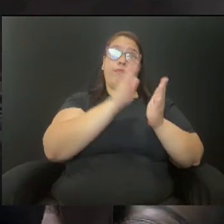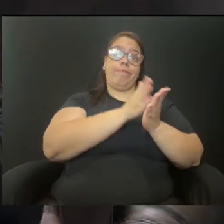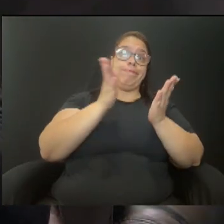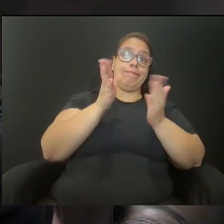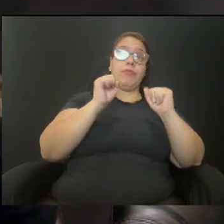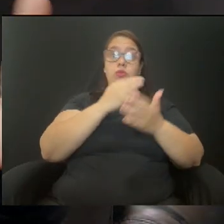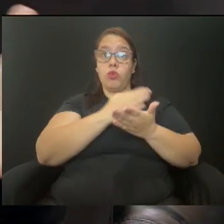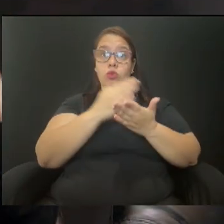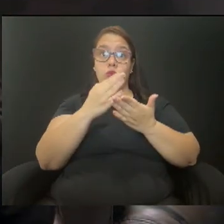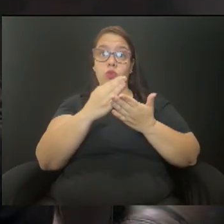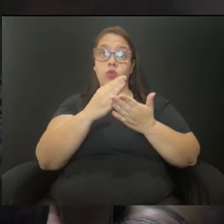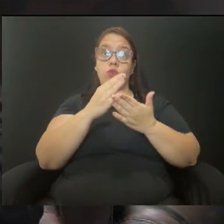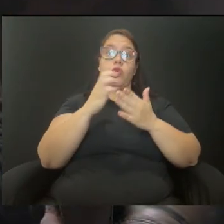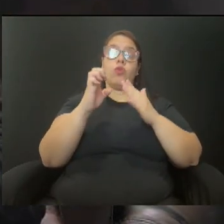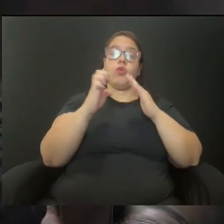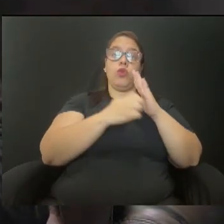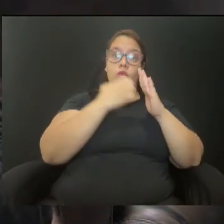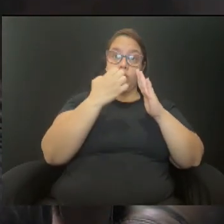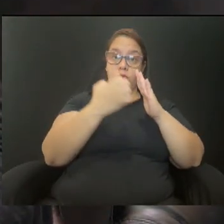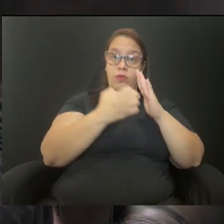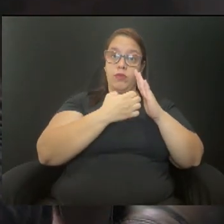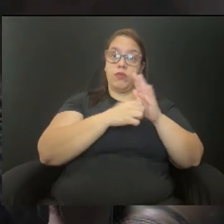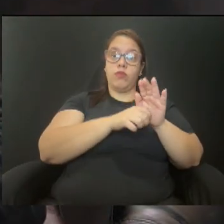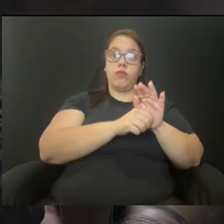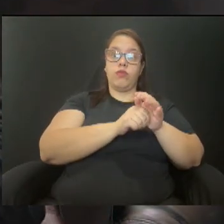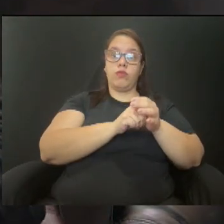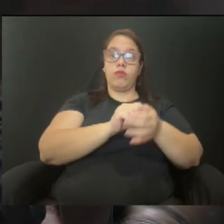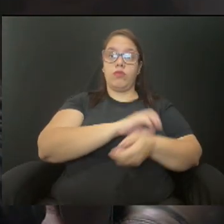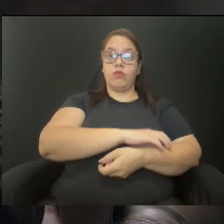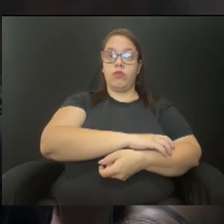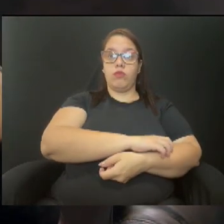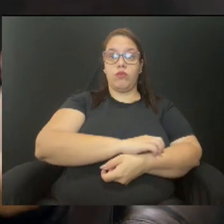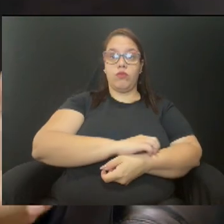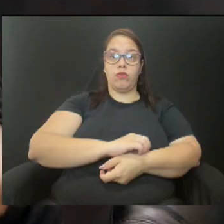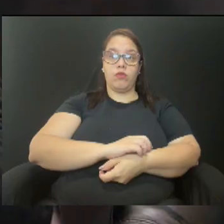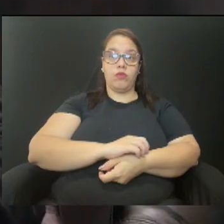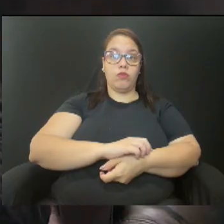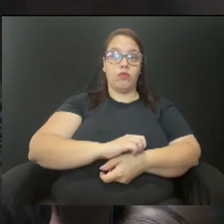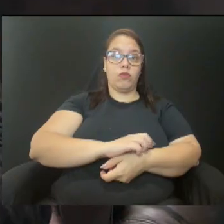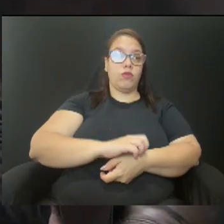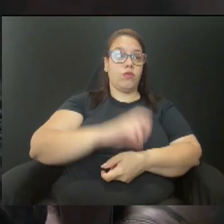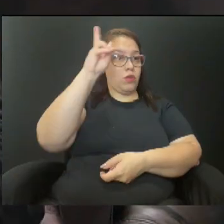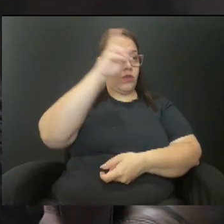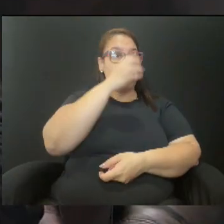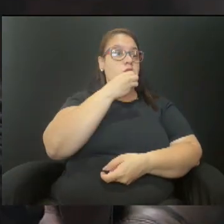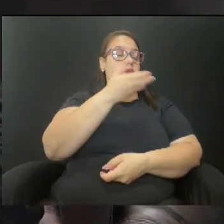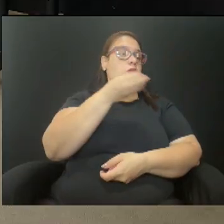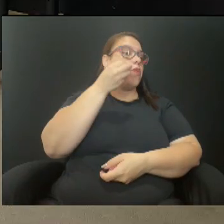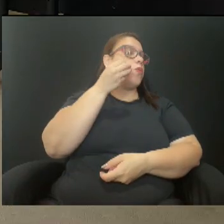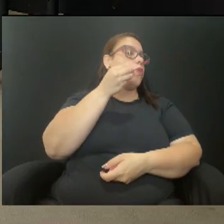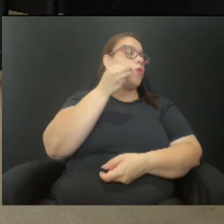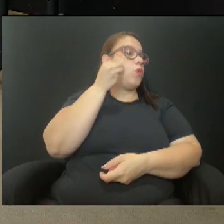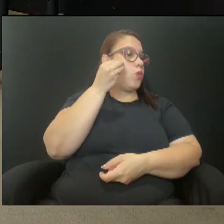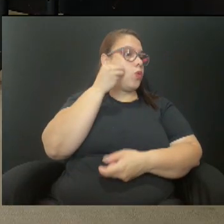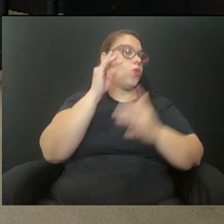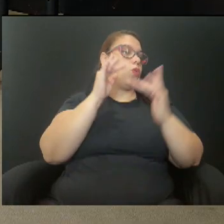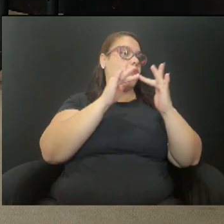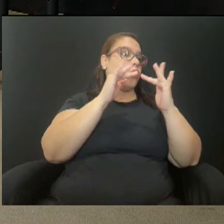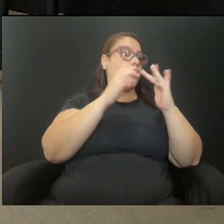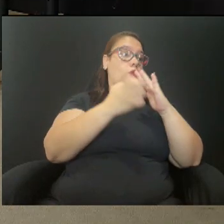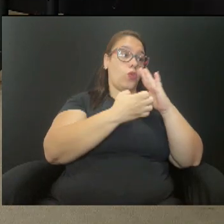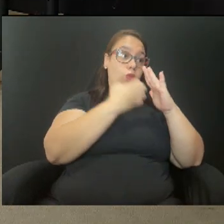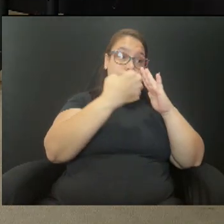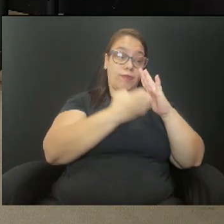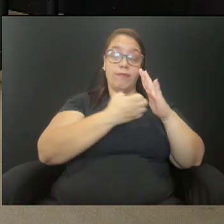empresas, até mesmo dessas pessoas, que têm um histórico bom, saudável, tentar contato com essas empresas. Sim, agora a gente vai